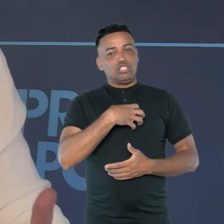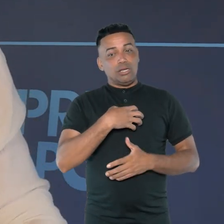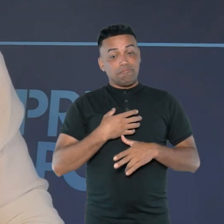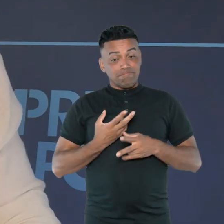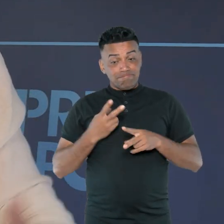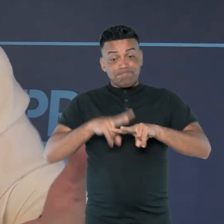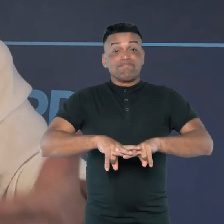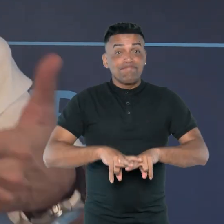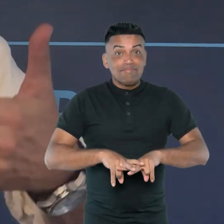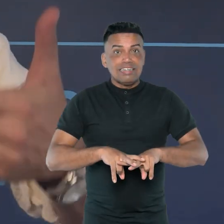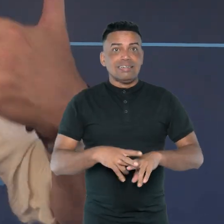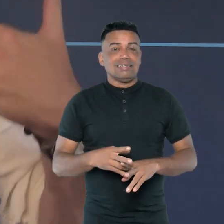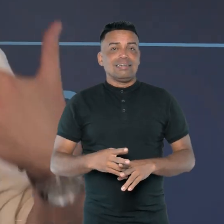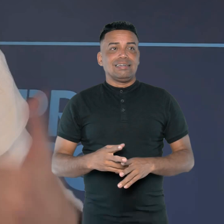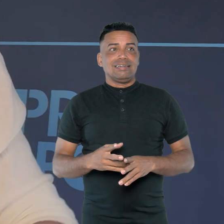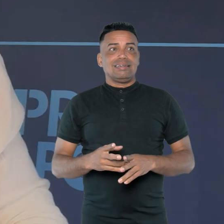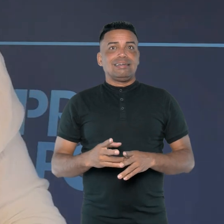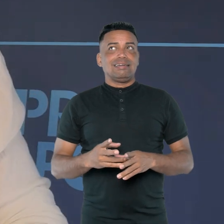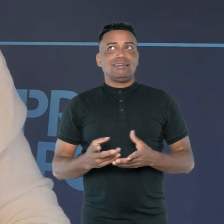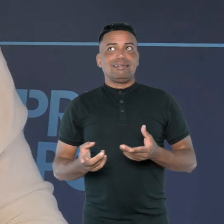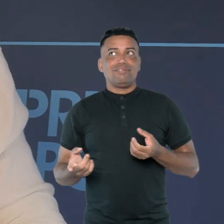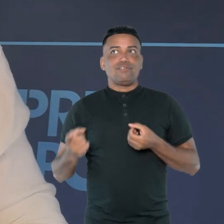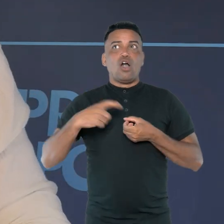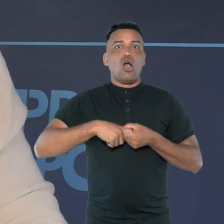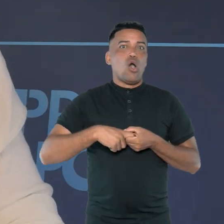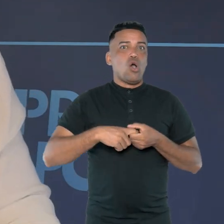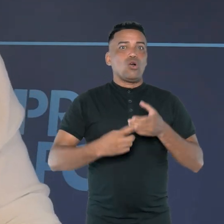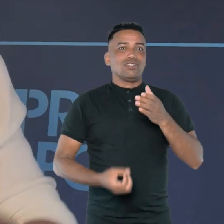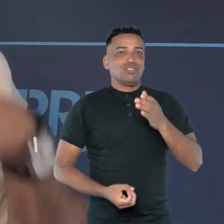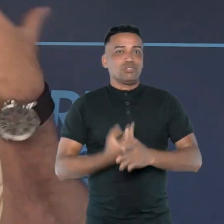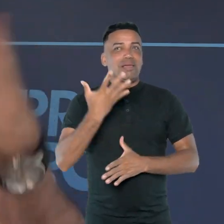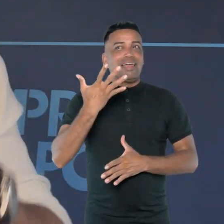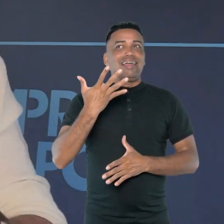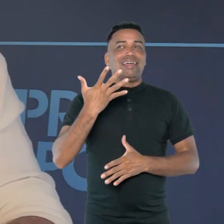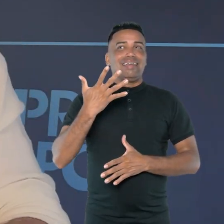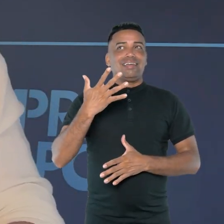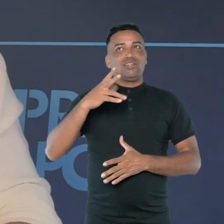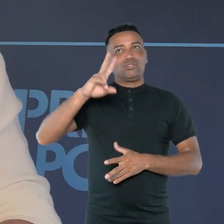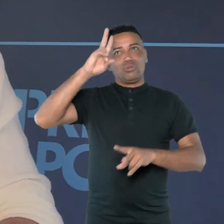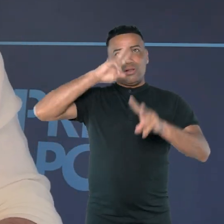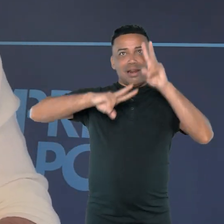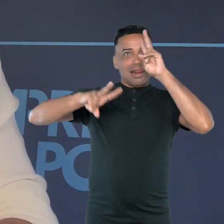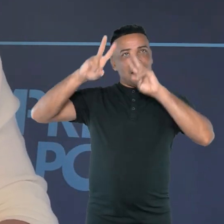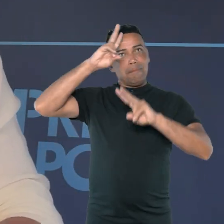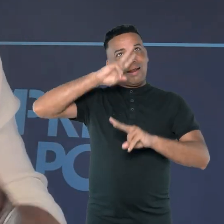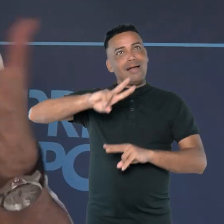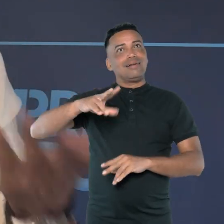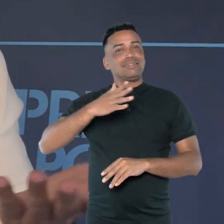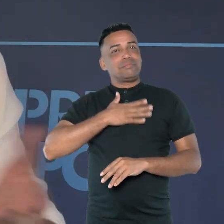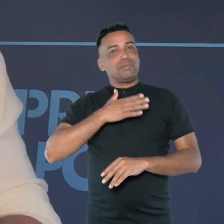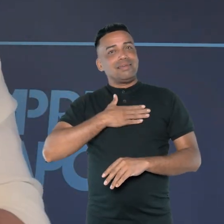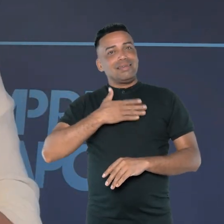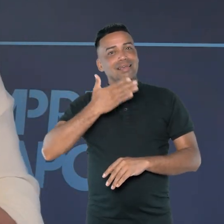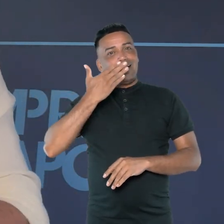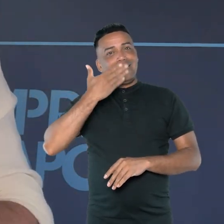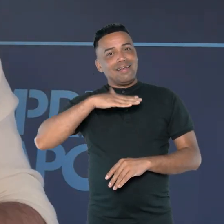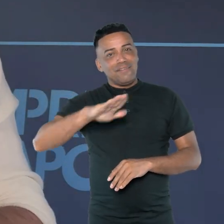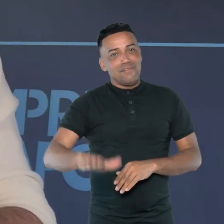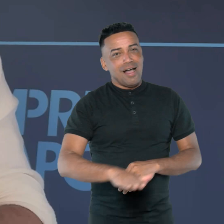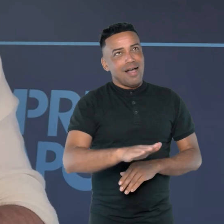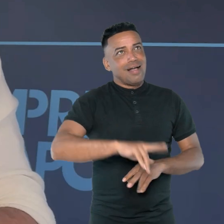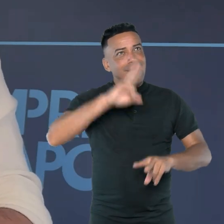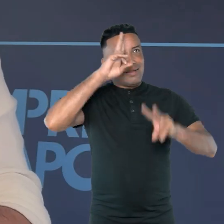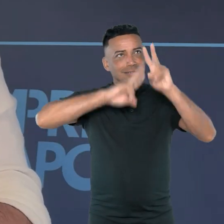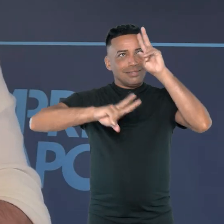ancorado nesse lugar, né, na volta às origens, às raízes nas minhas primeiras infâncias,